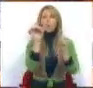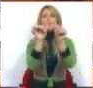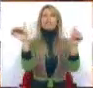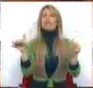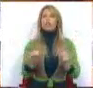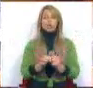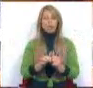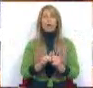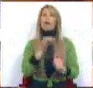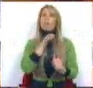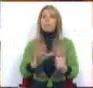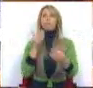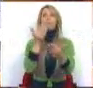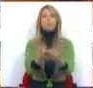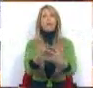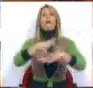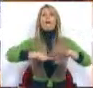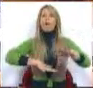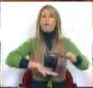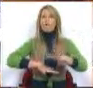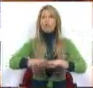sistema que permita fazer a